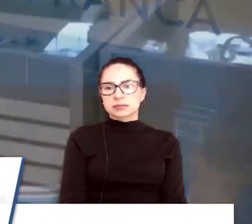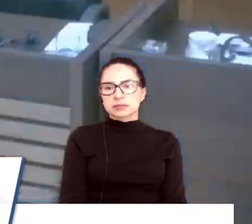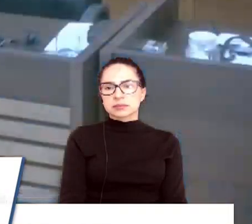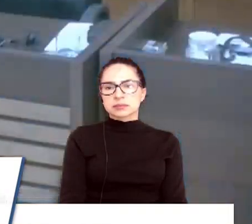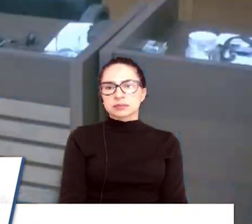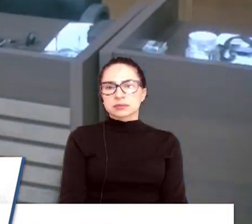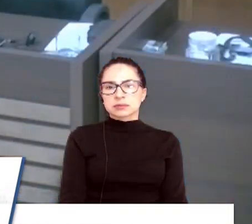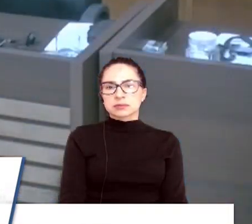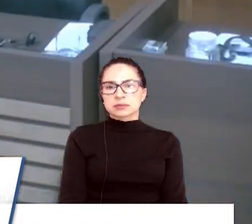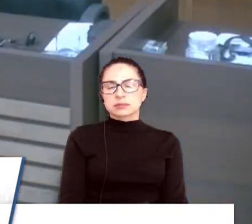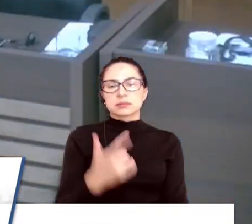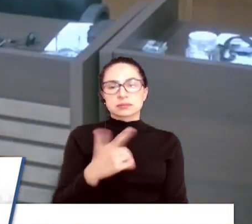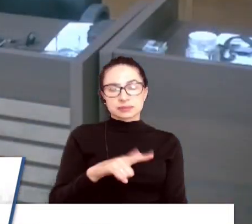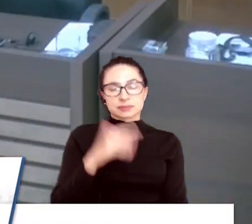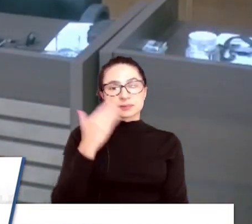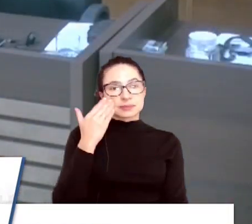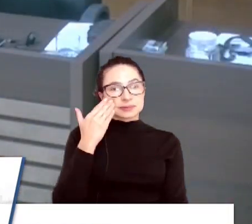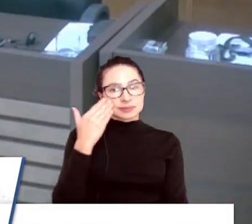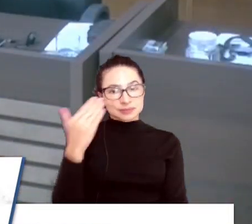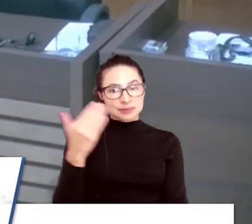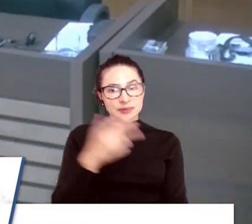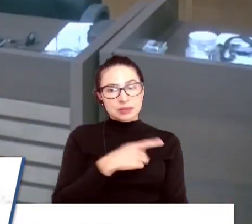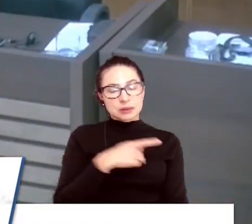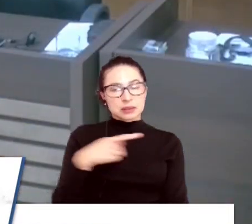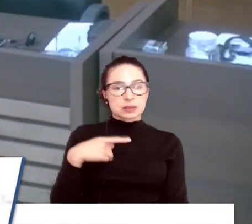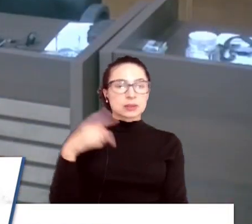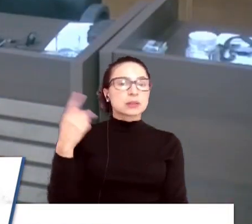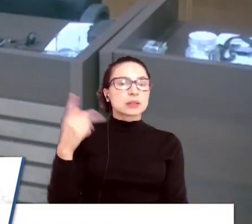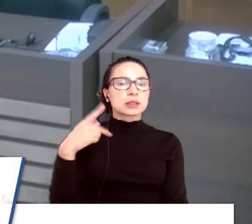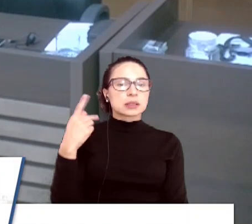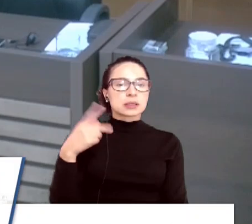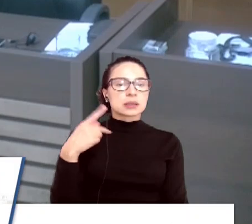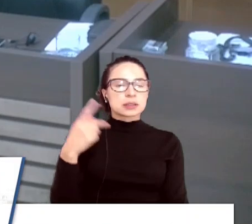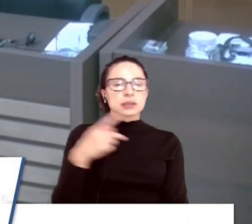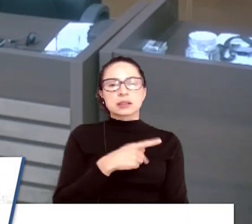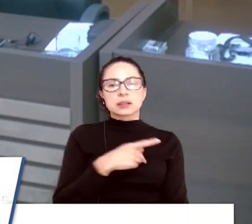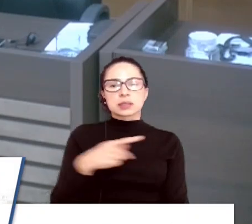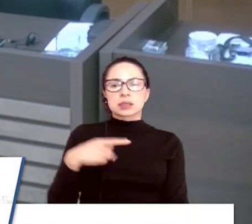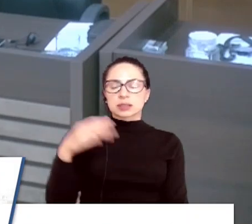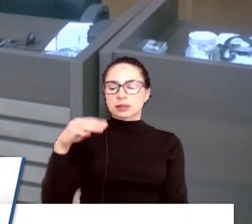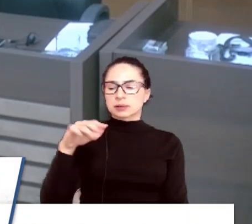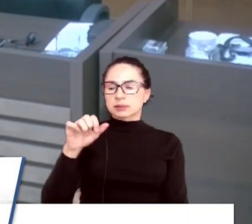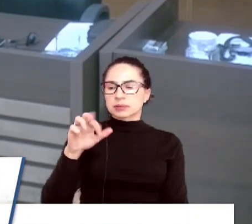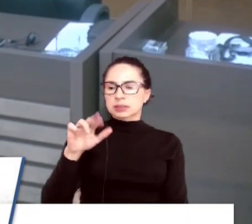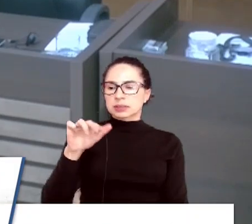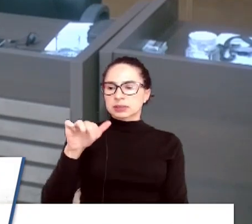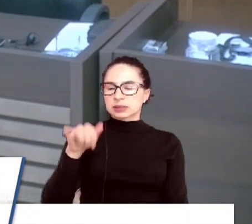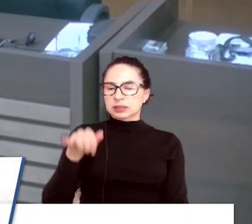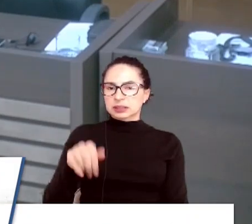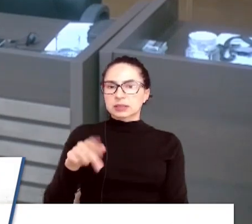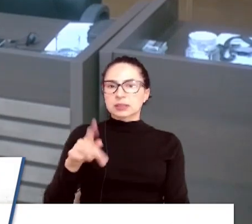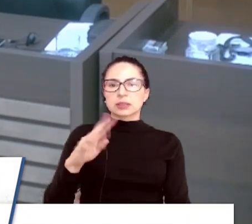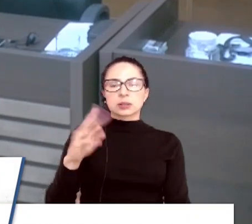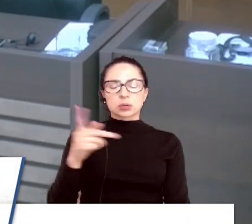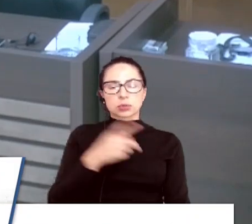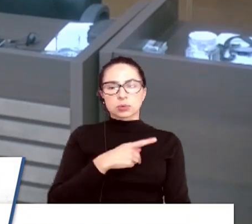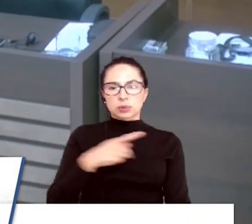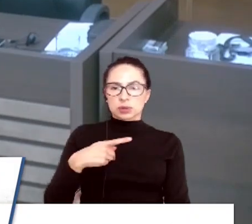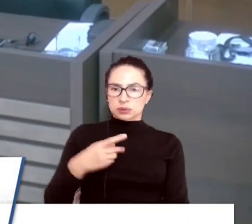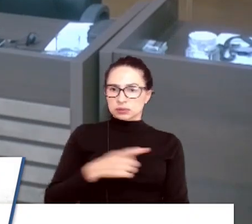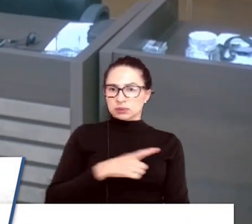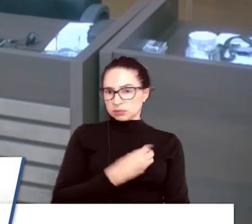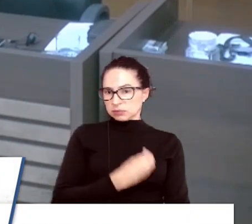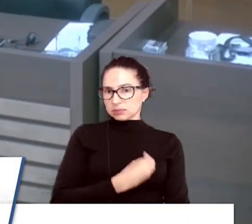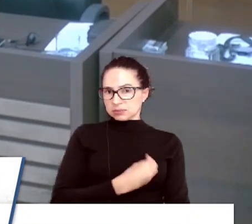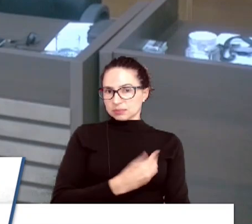Mais uma vez aqui gostaria de agradecer ao pastor Palamone, à pastora Miriam, a todos os pastores e pastores aqui presentes,